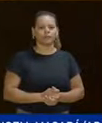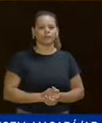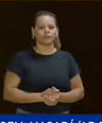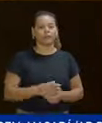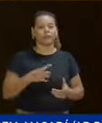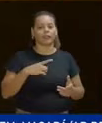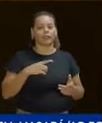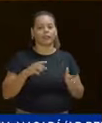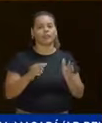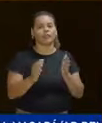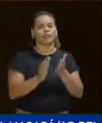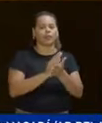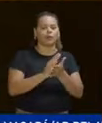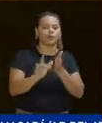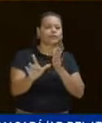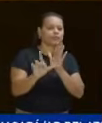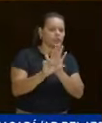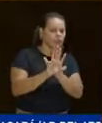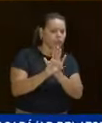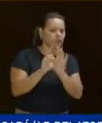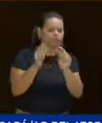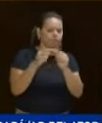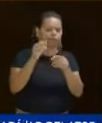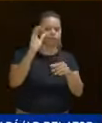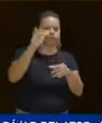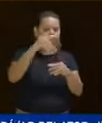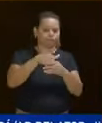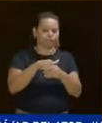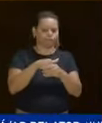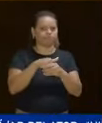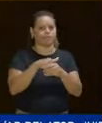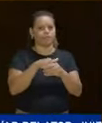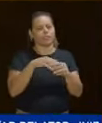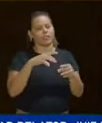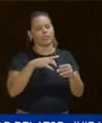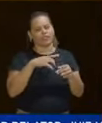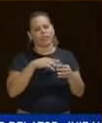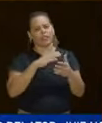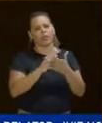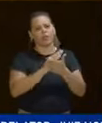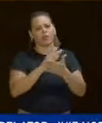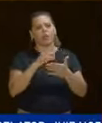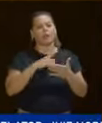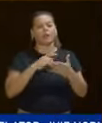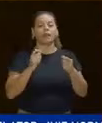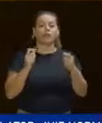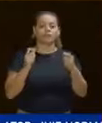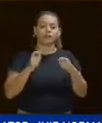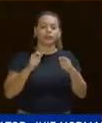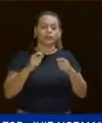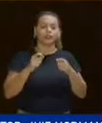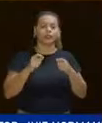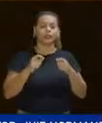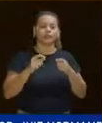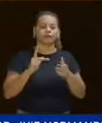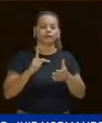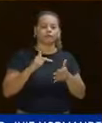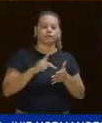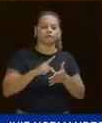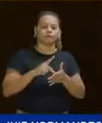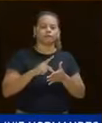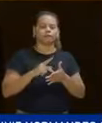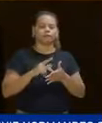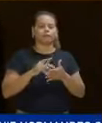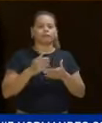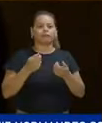leis eleitorais, excetuadas as penalidades de caráter processual, cuja cobrança se dará de forma de cumprimento de sentença.